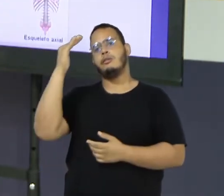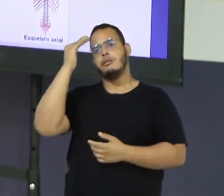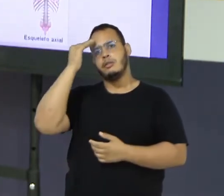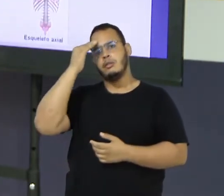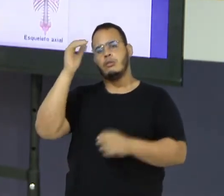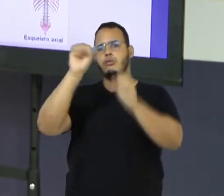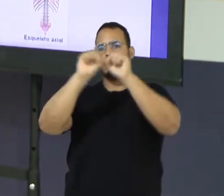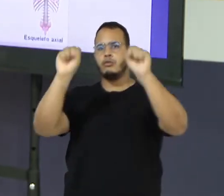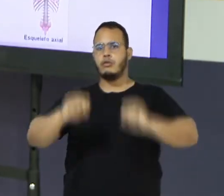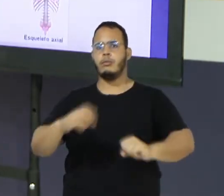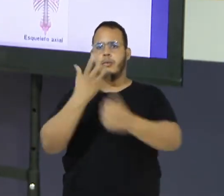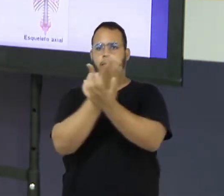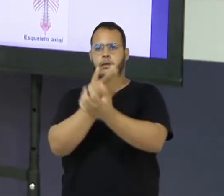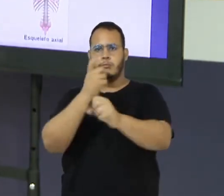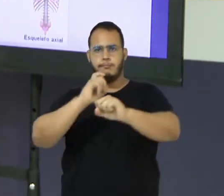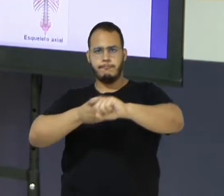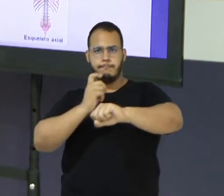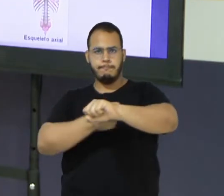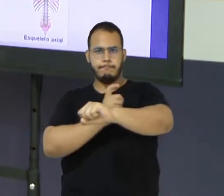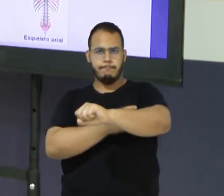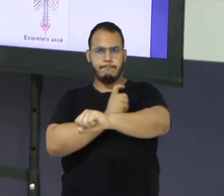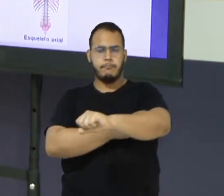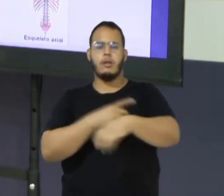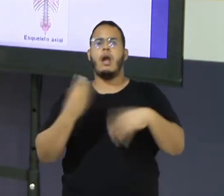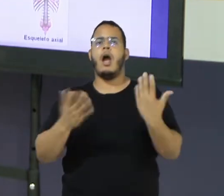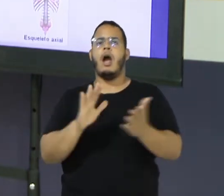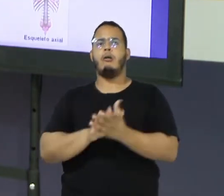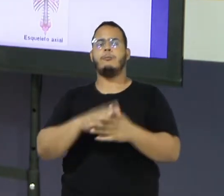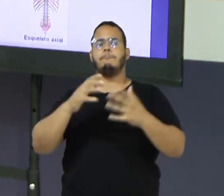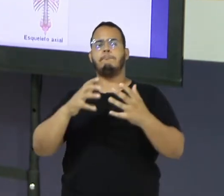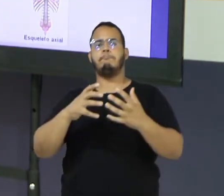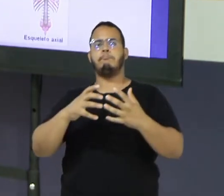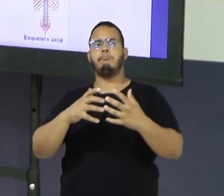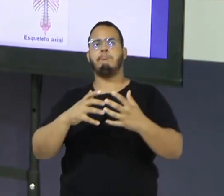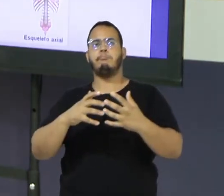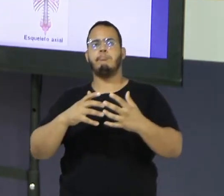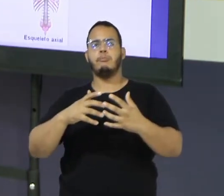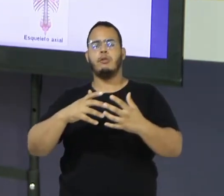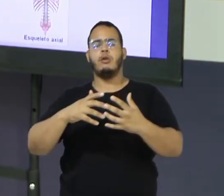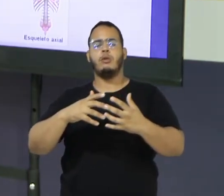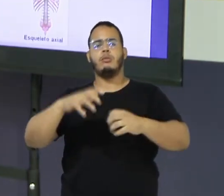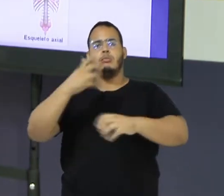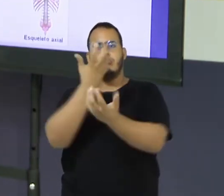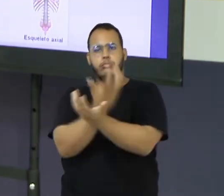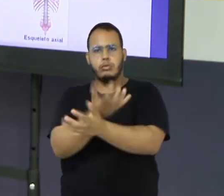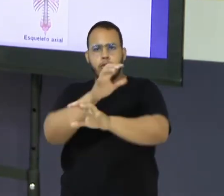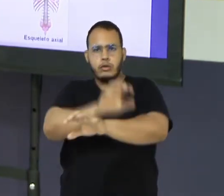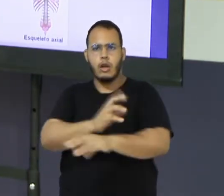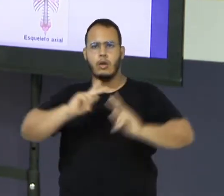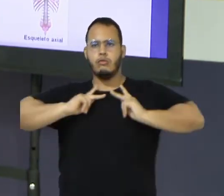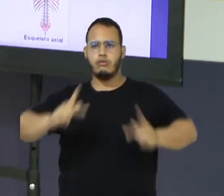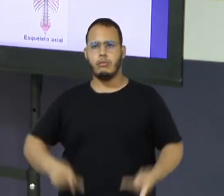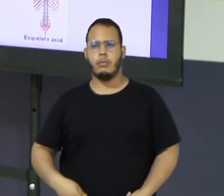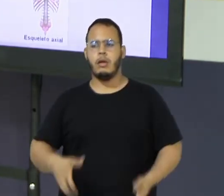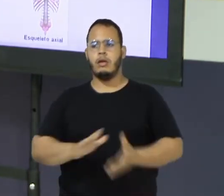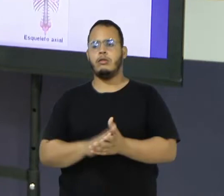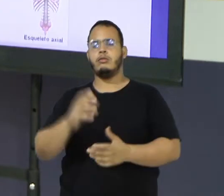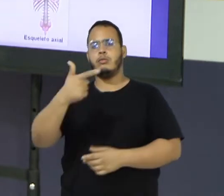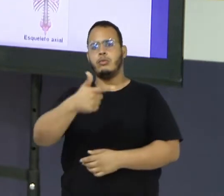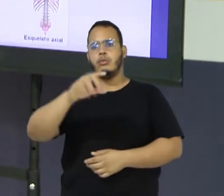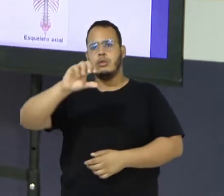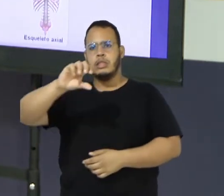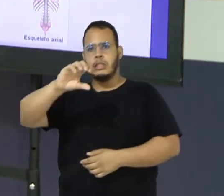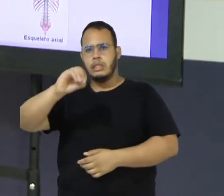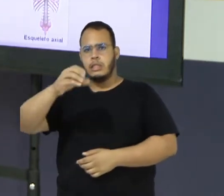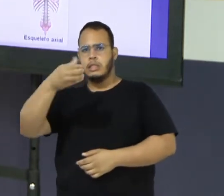sistema ósseo. O sistema ósseo ele é formado pelo esqueleto humano, basicamente, certo? É totalizado aí por cerca de